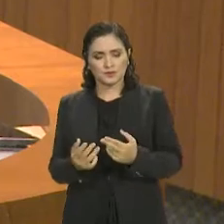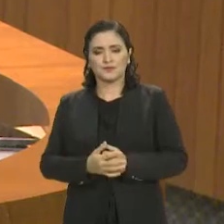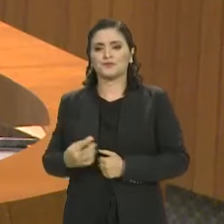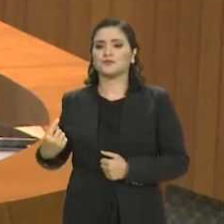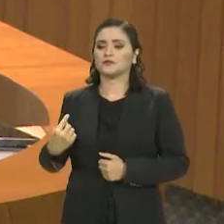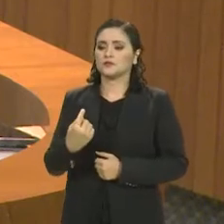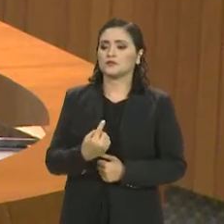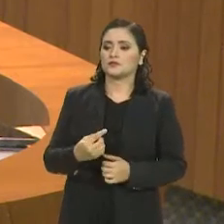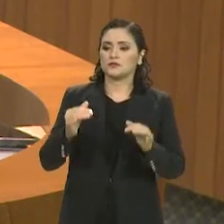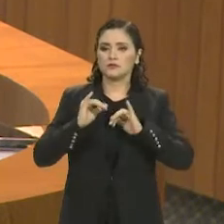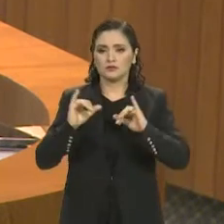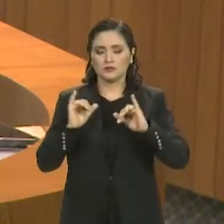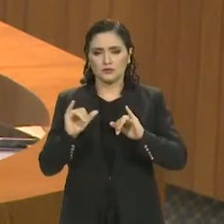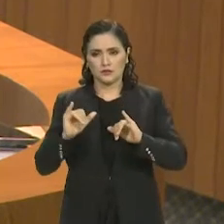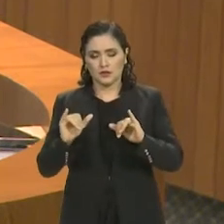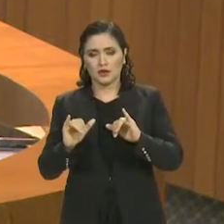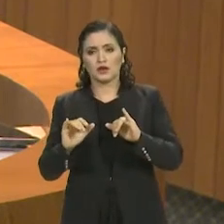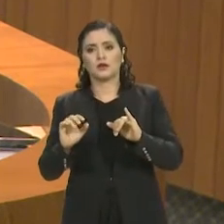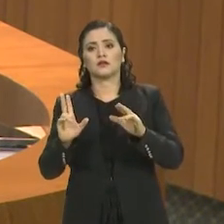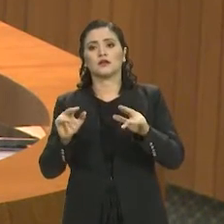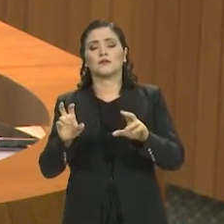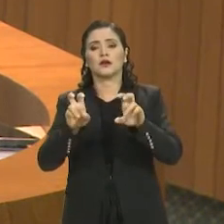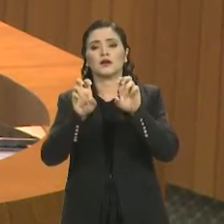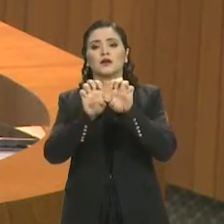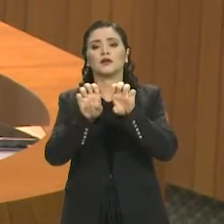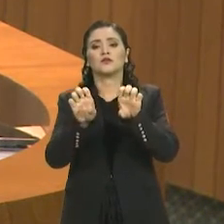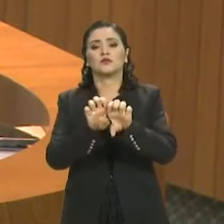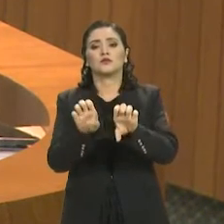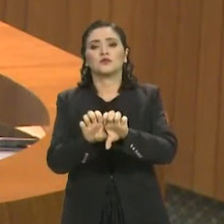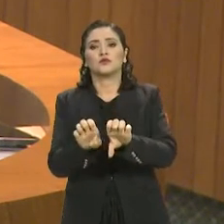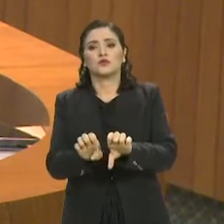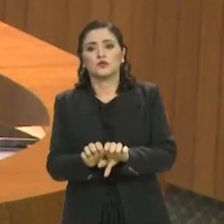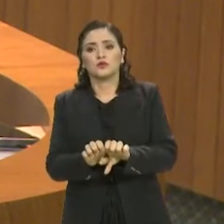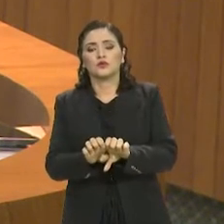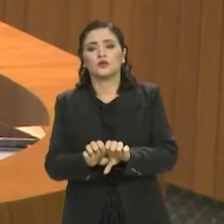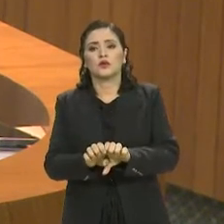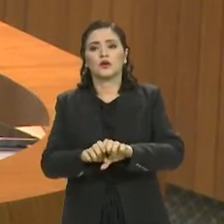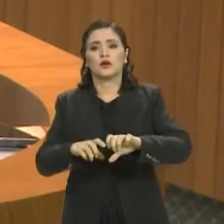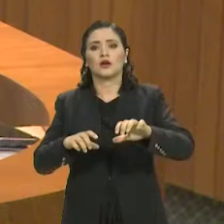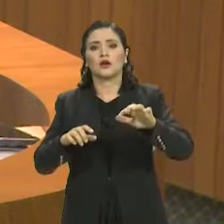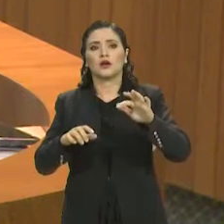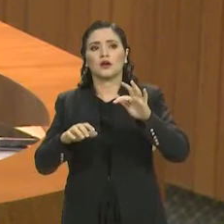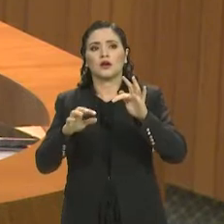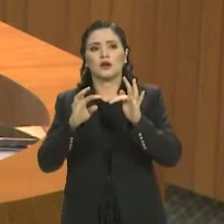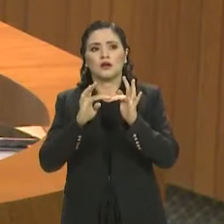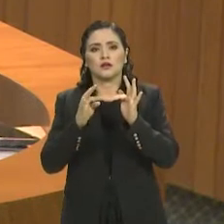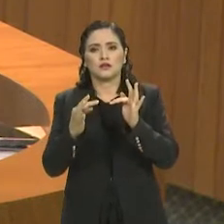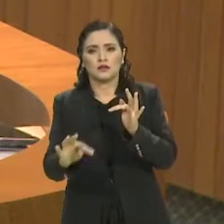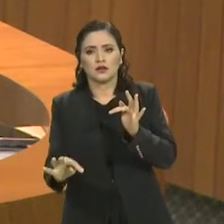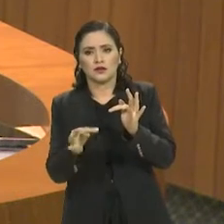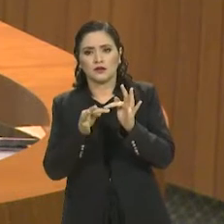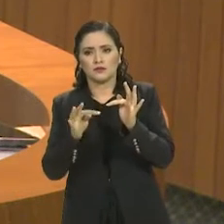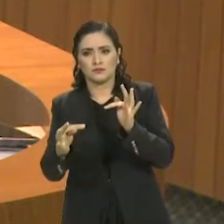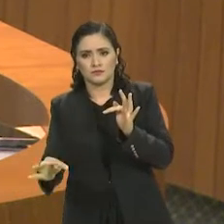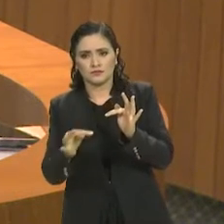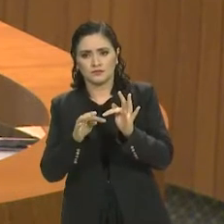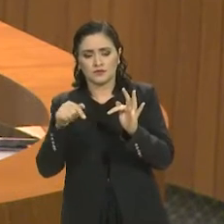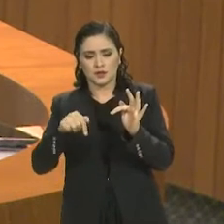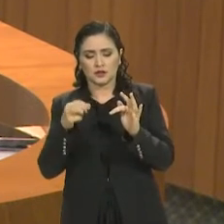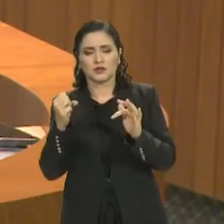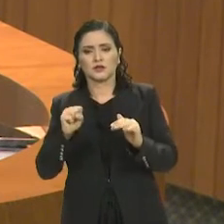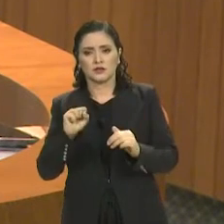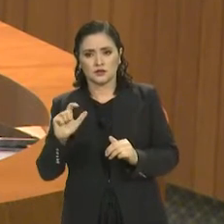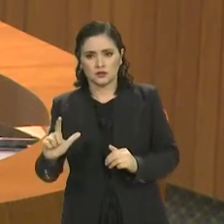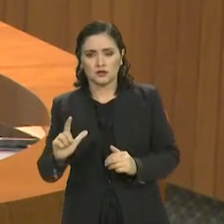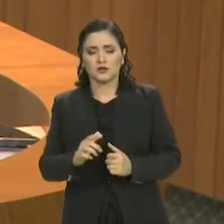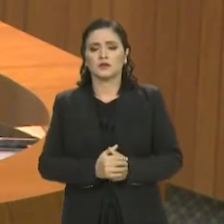terminal de passageiros em São Luís, mas, claro, falando sobre o problema dos transportes. A gente vem enfrentando um período de chuvas nos últimos